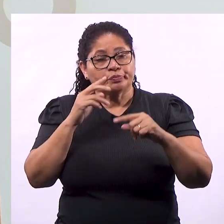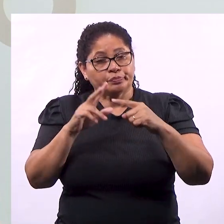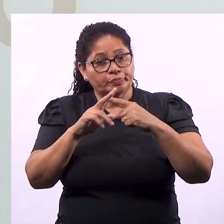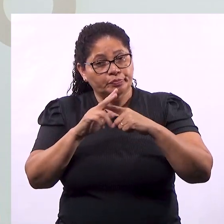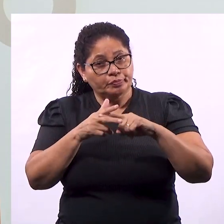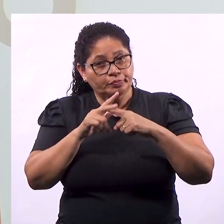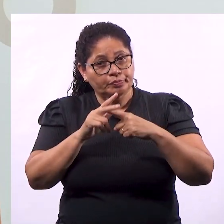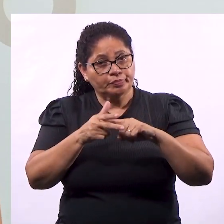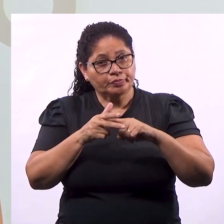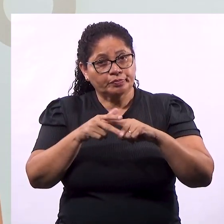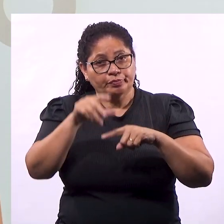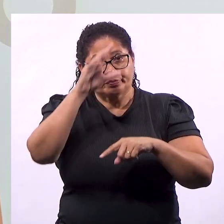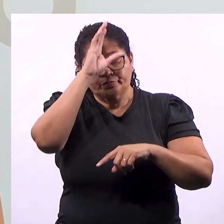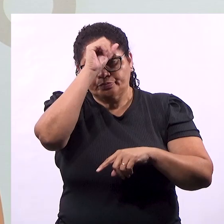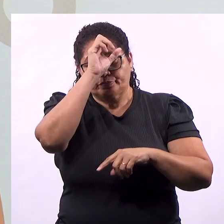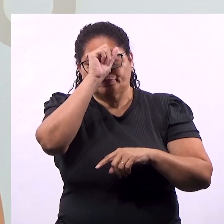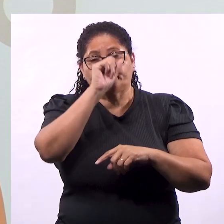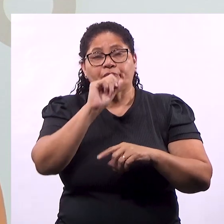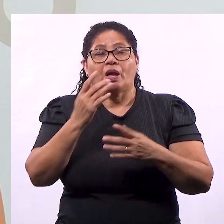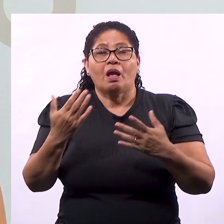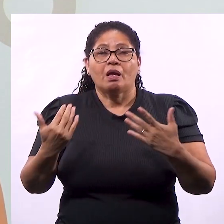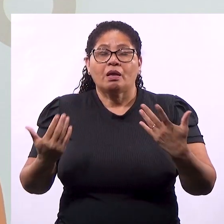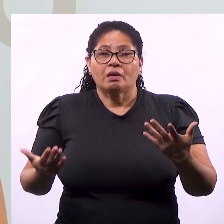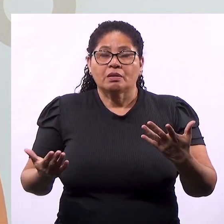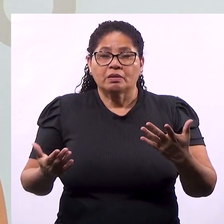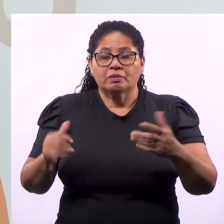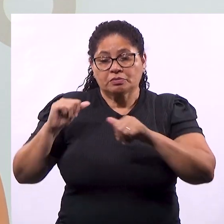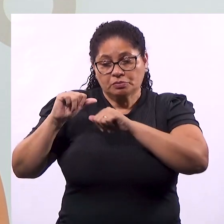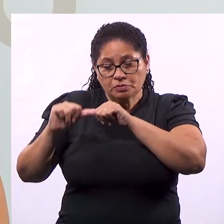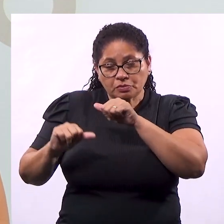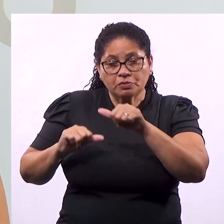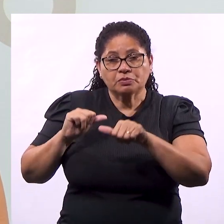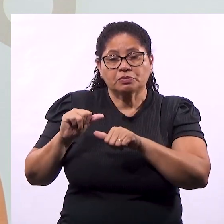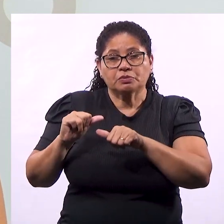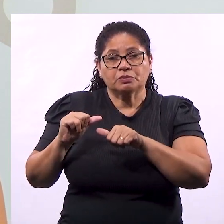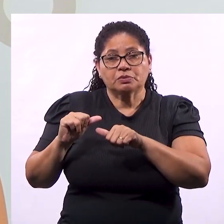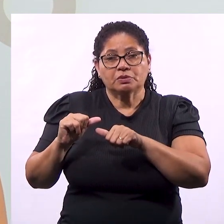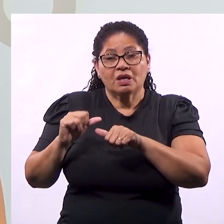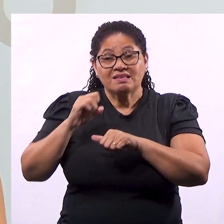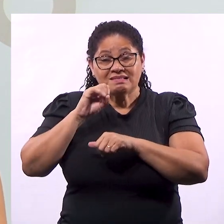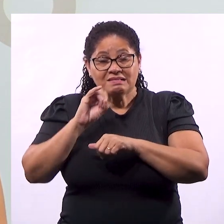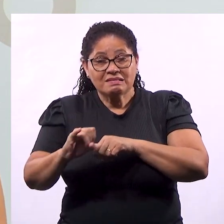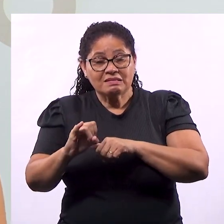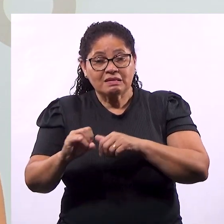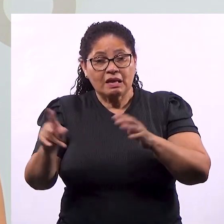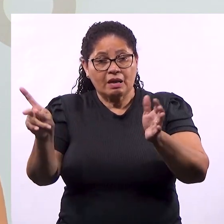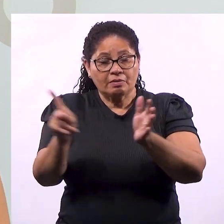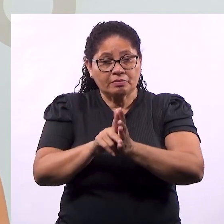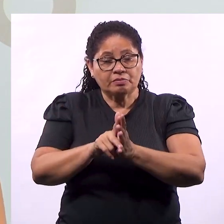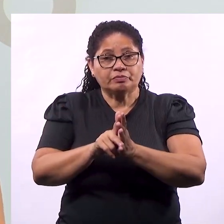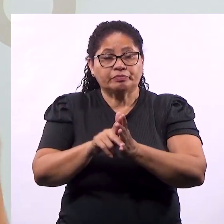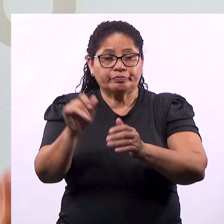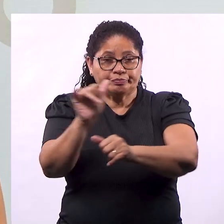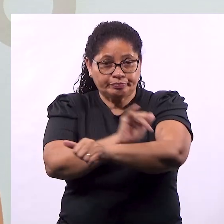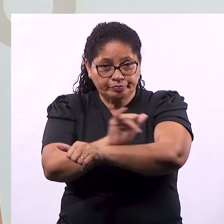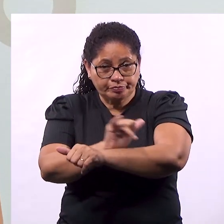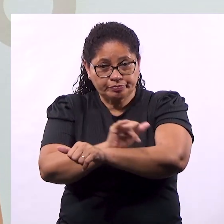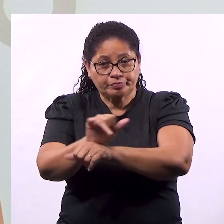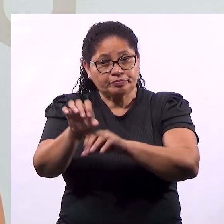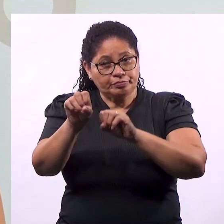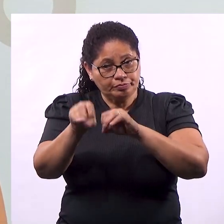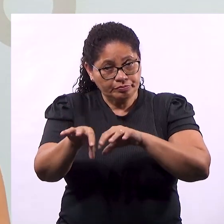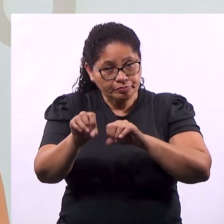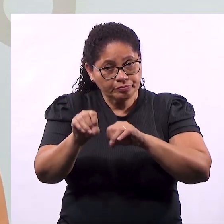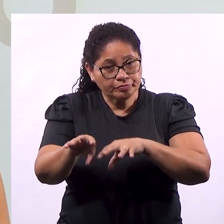visão de regulação da aprendizagem de que a avaliação ela é em si a própria estratégia